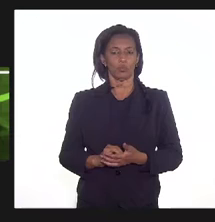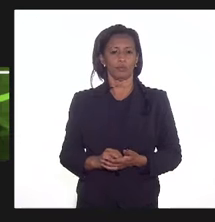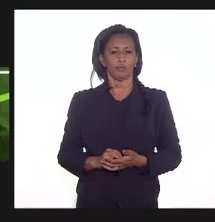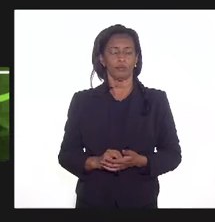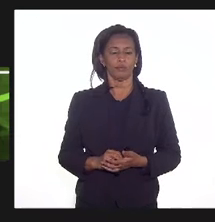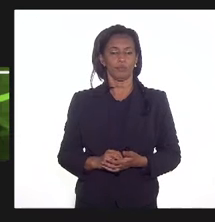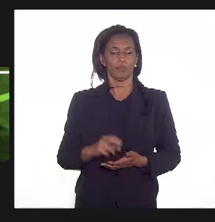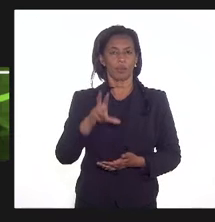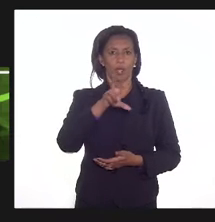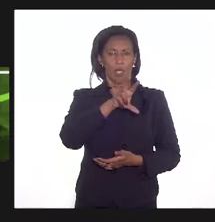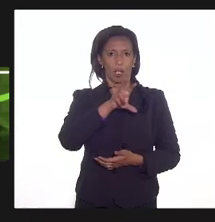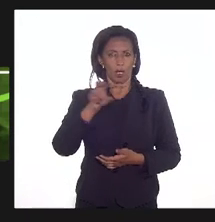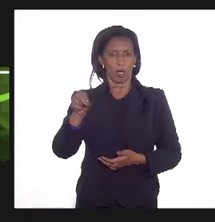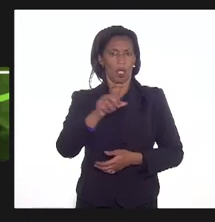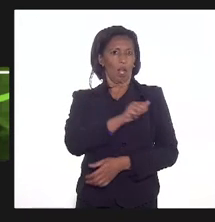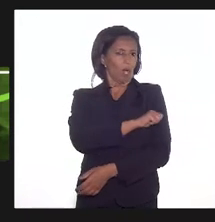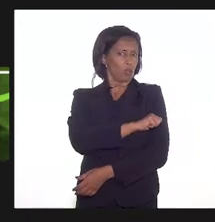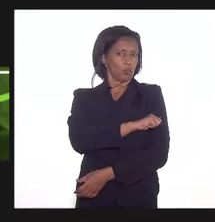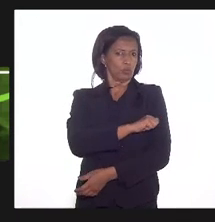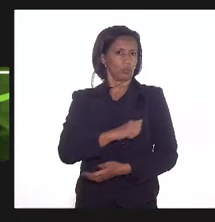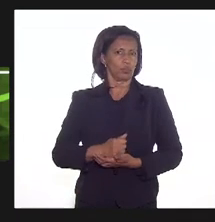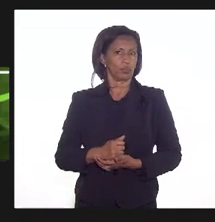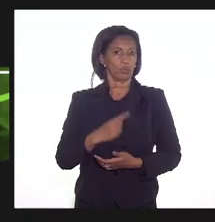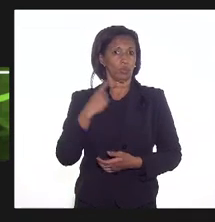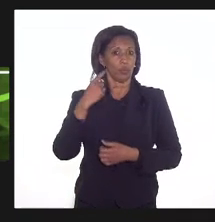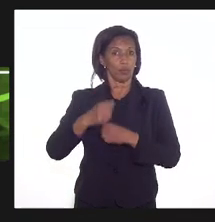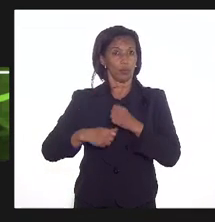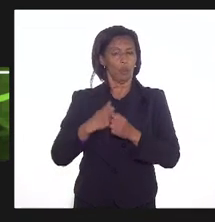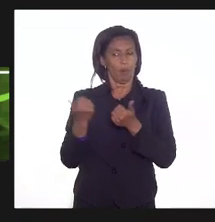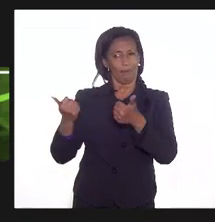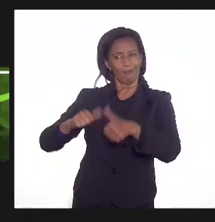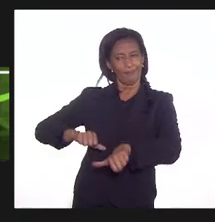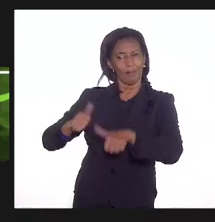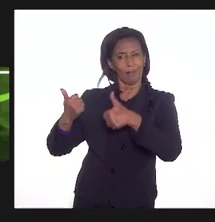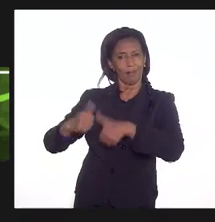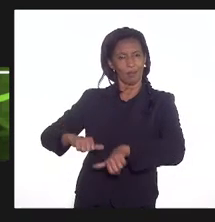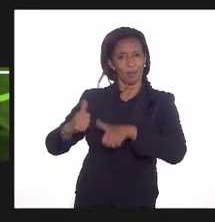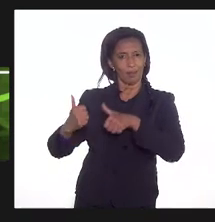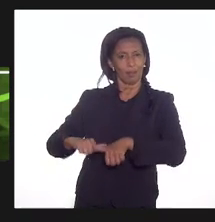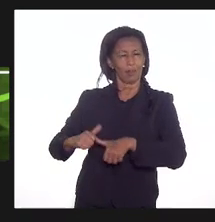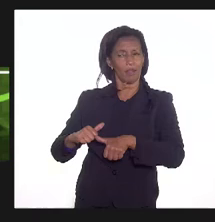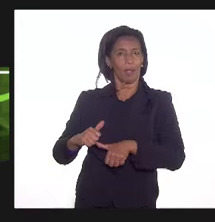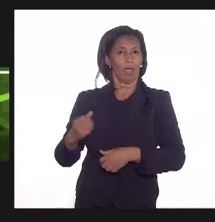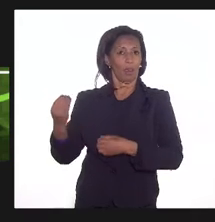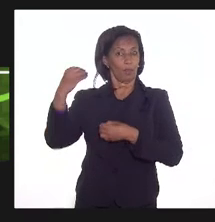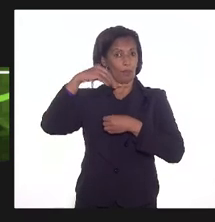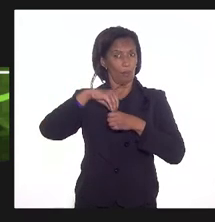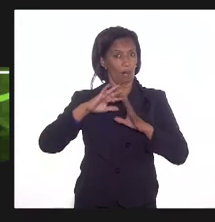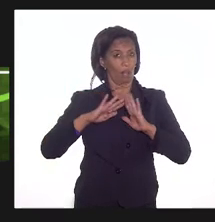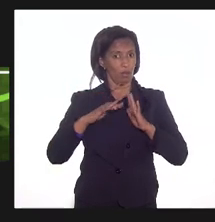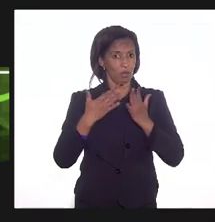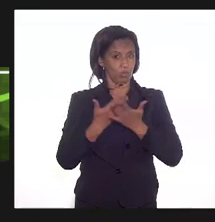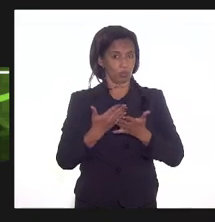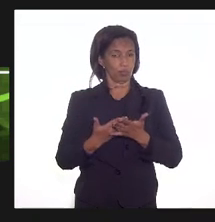quinhentos quinhentos alunos por ano para a gente avaliar e trazer para dentro da escola